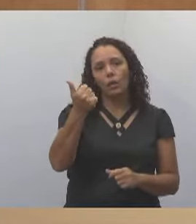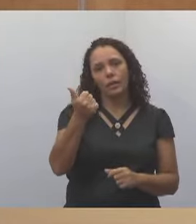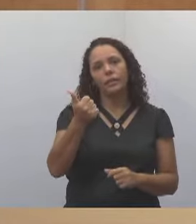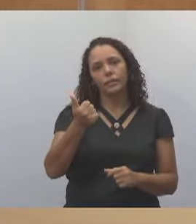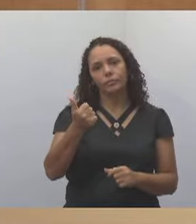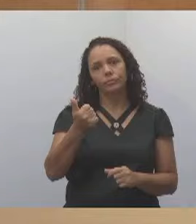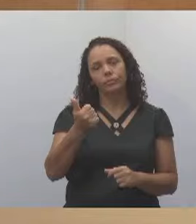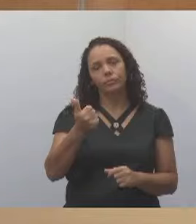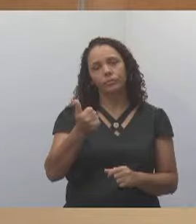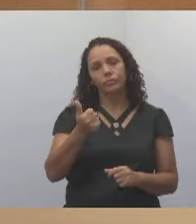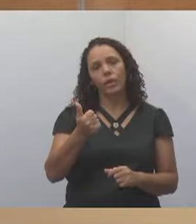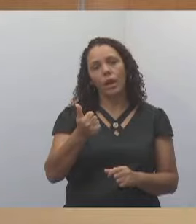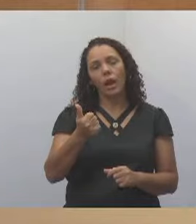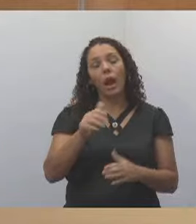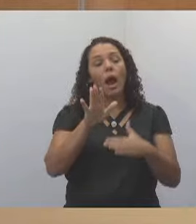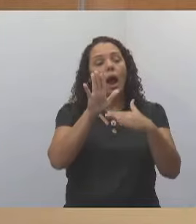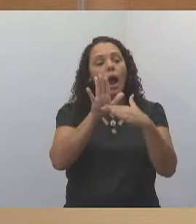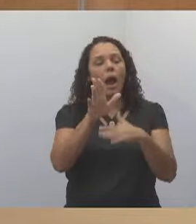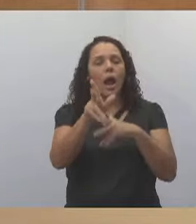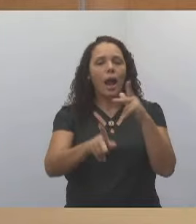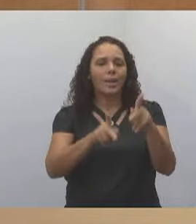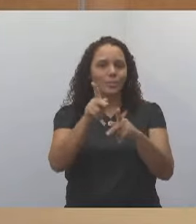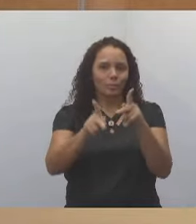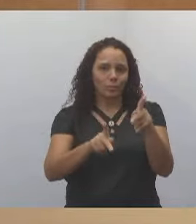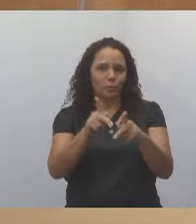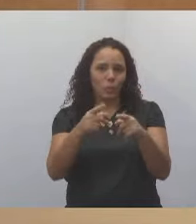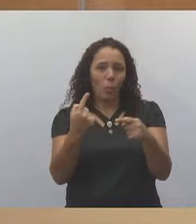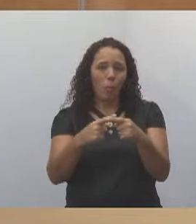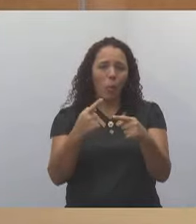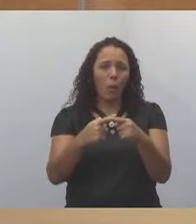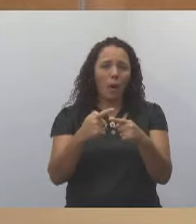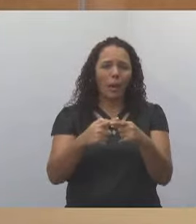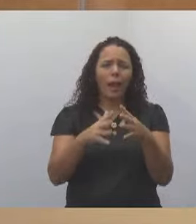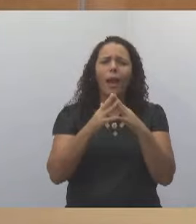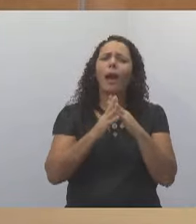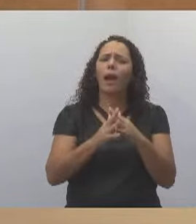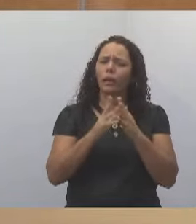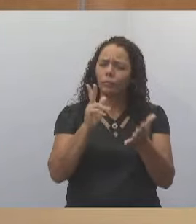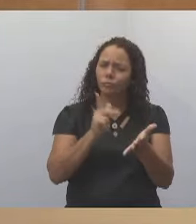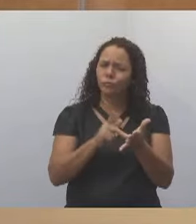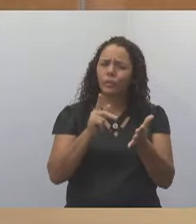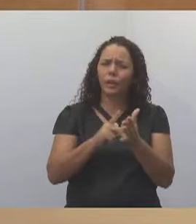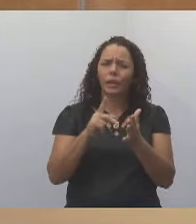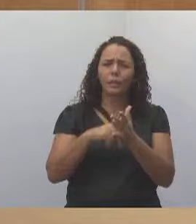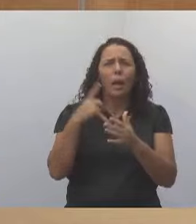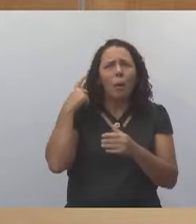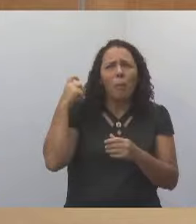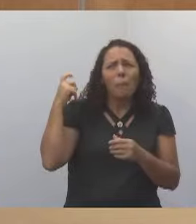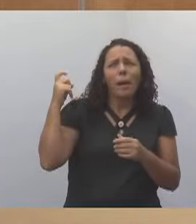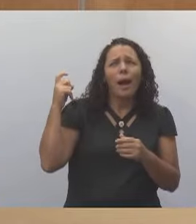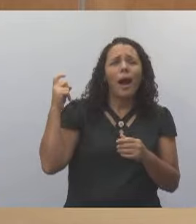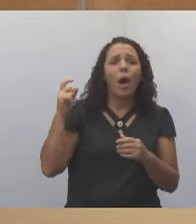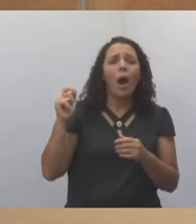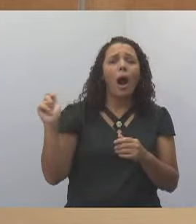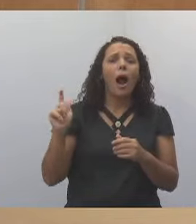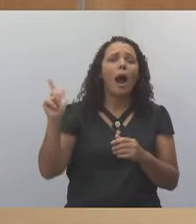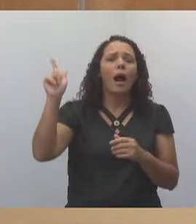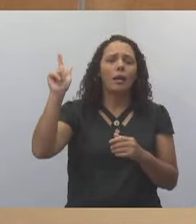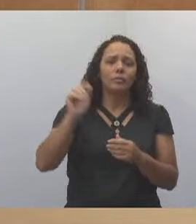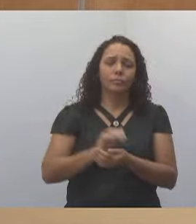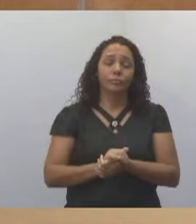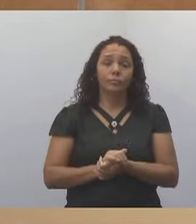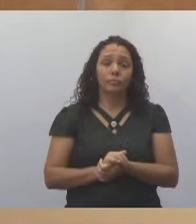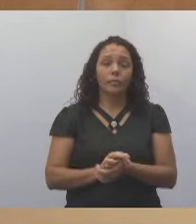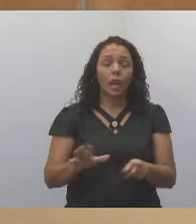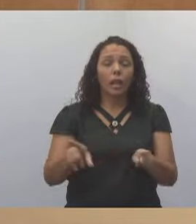situação dos ouvintes, né? Porque a perturbação é gigante. Mas a gente quer aqui também lembrar